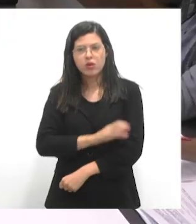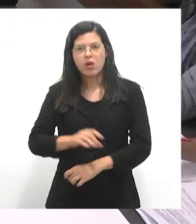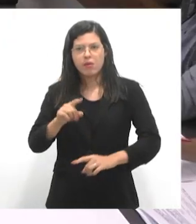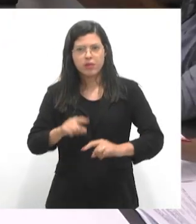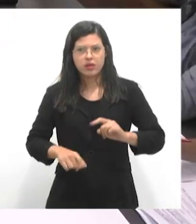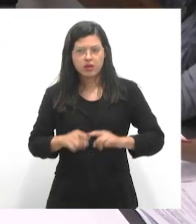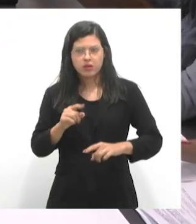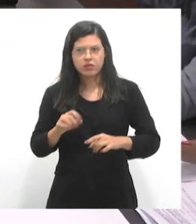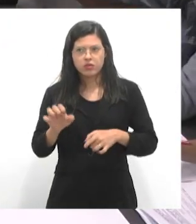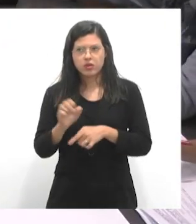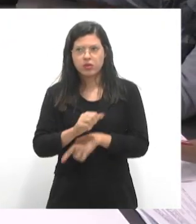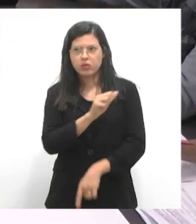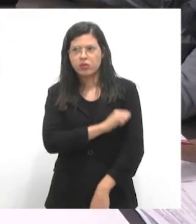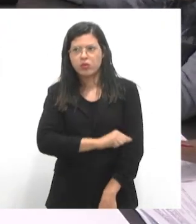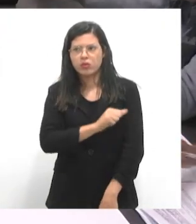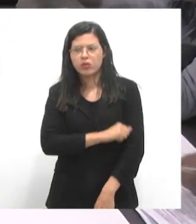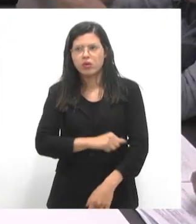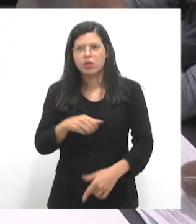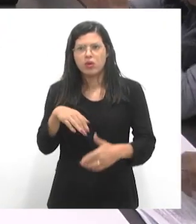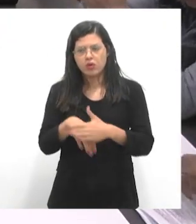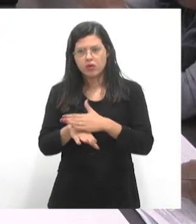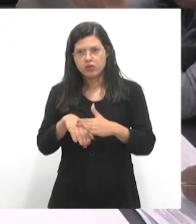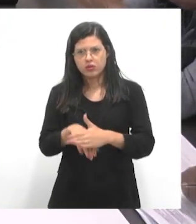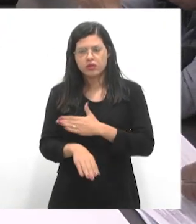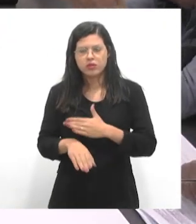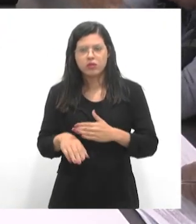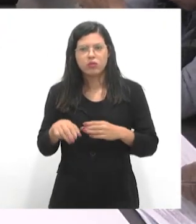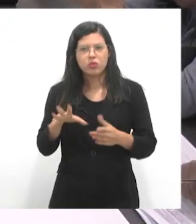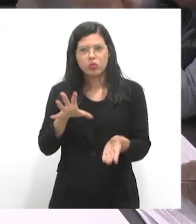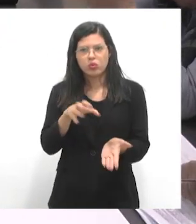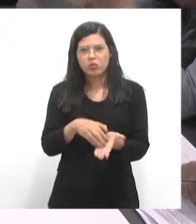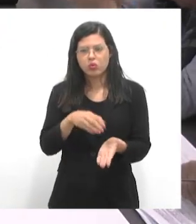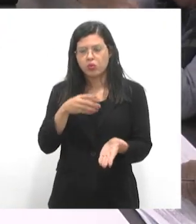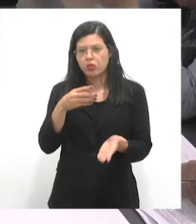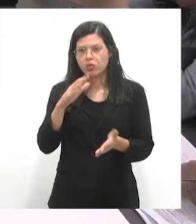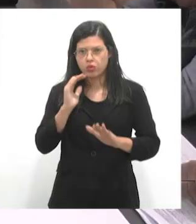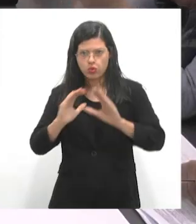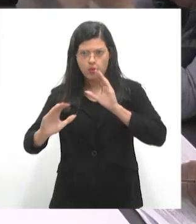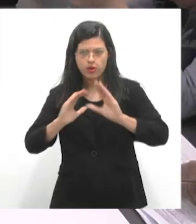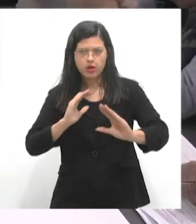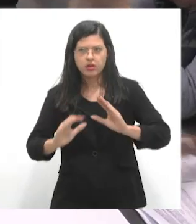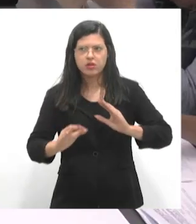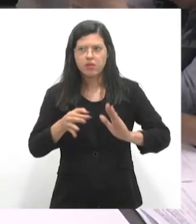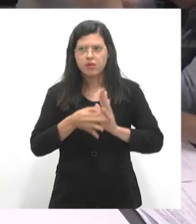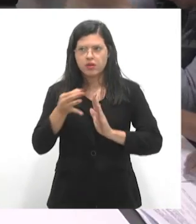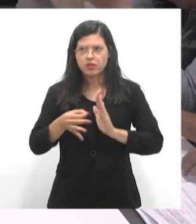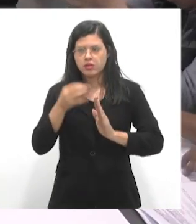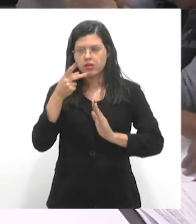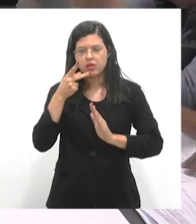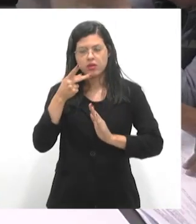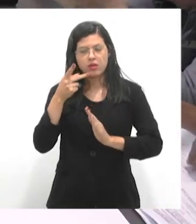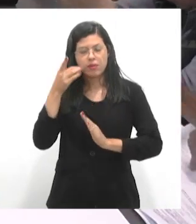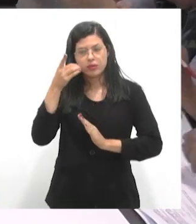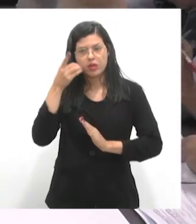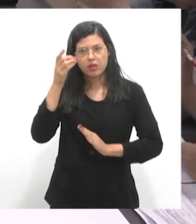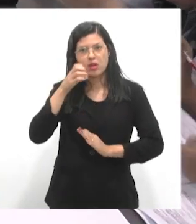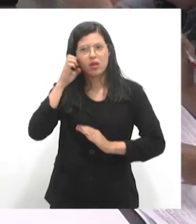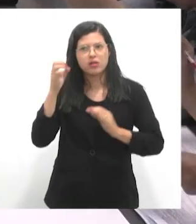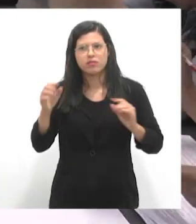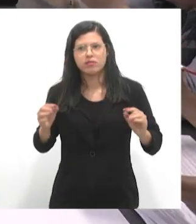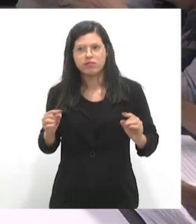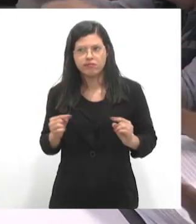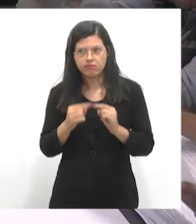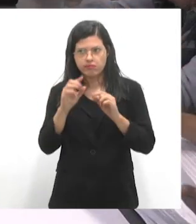Rio de Janeiro o acervo do Núcleo Piratininga de Comunicação. Para aparecer, a deputada Élica. Constitucionalidade com emendas.